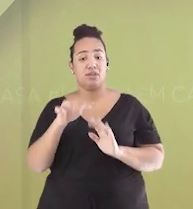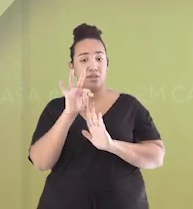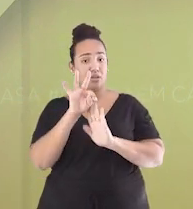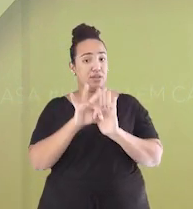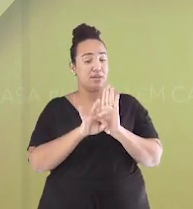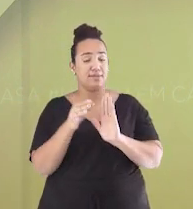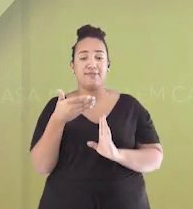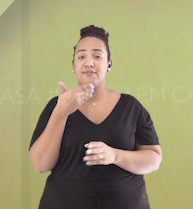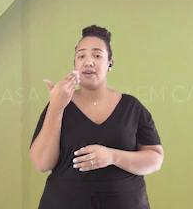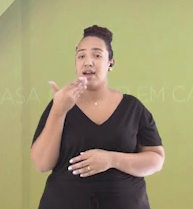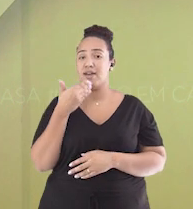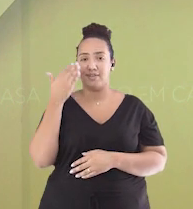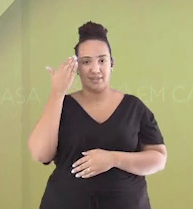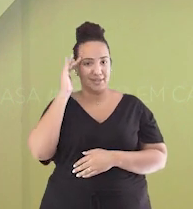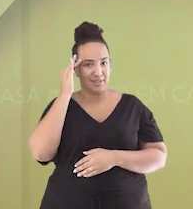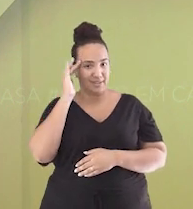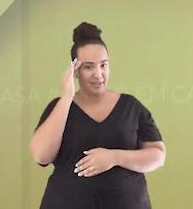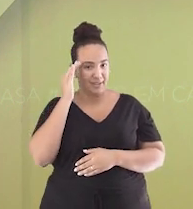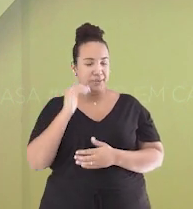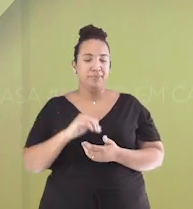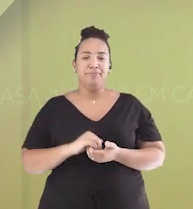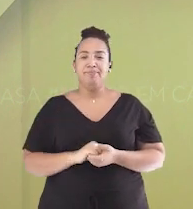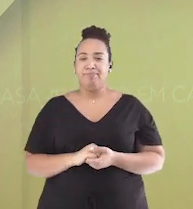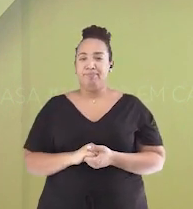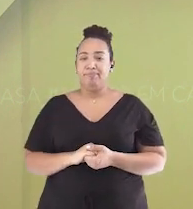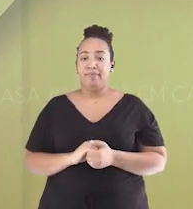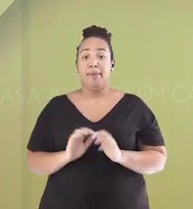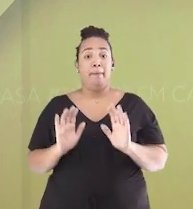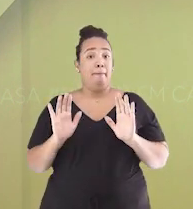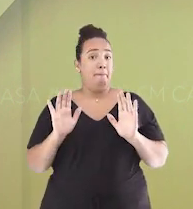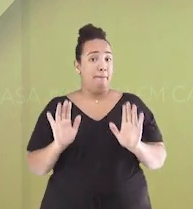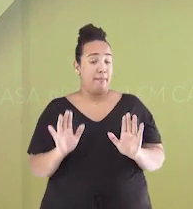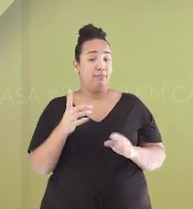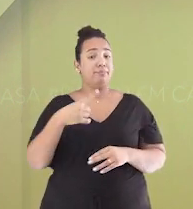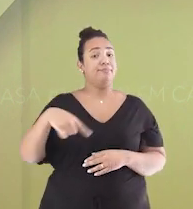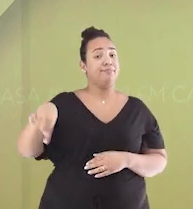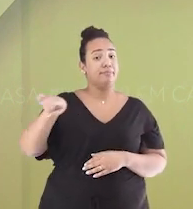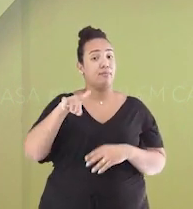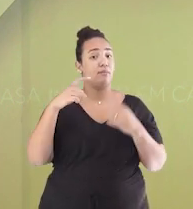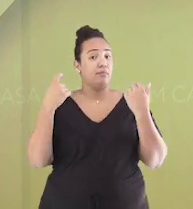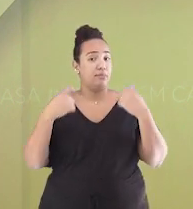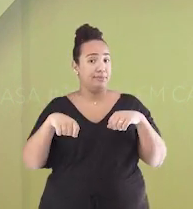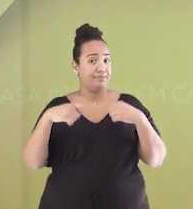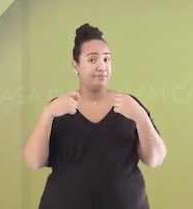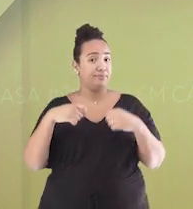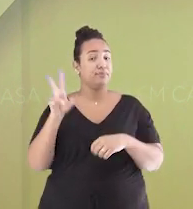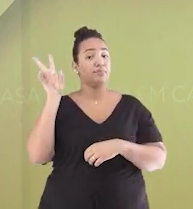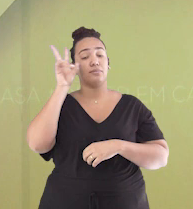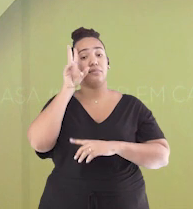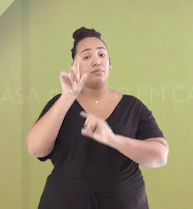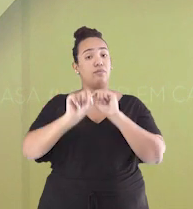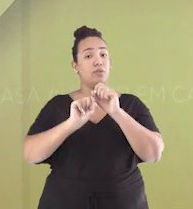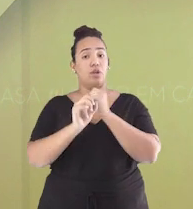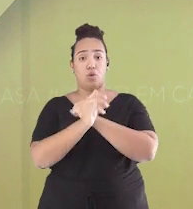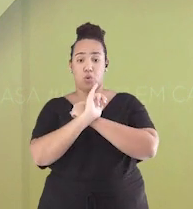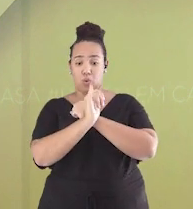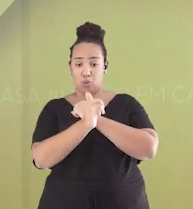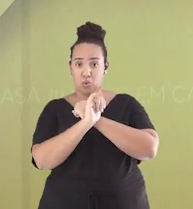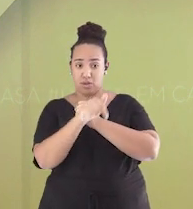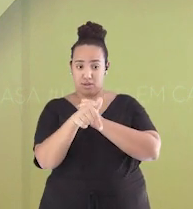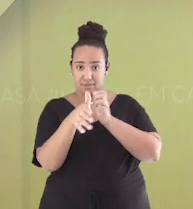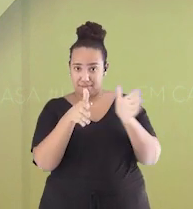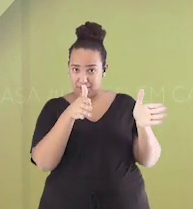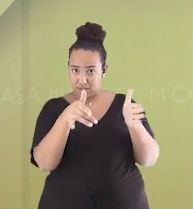texto ficou mais fácil para a compreensão? Porém, temos que ter em mente que a crônica, na época em que ela